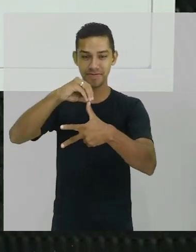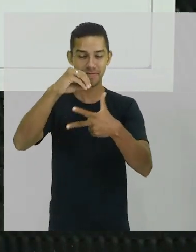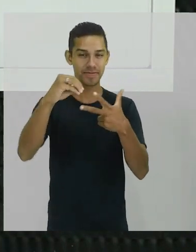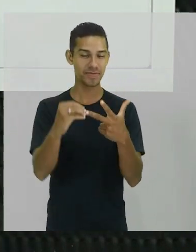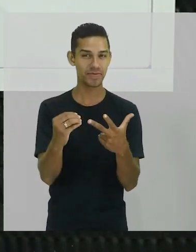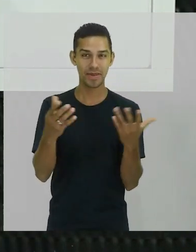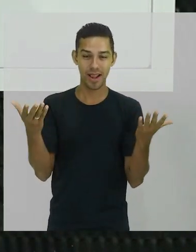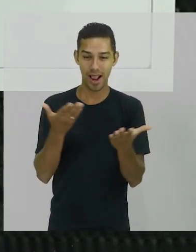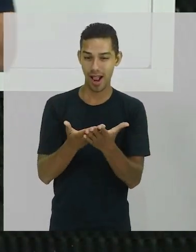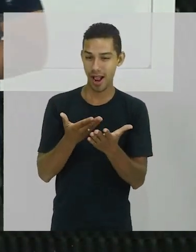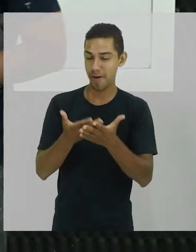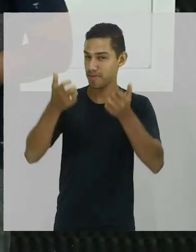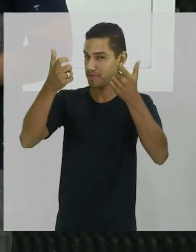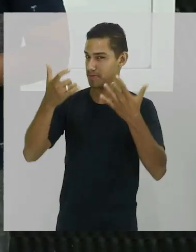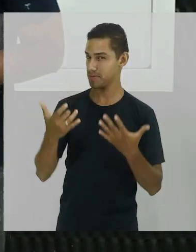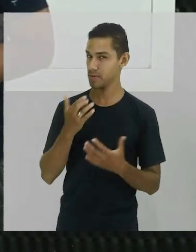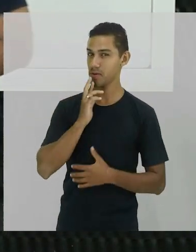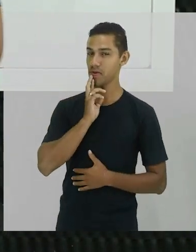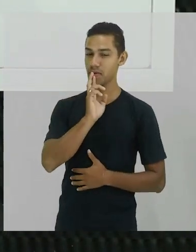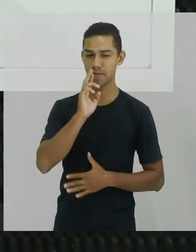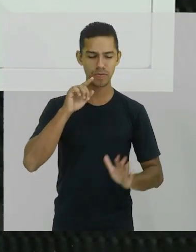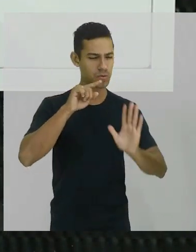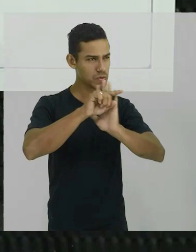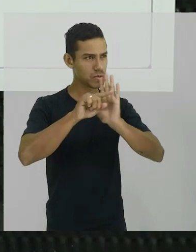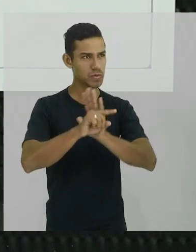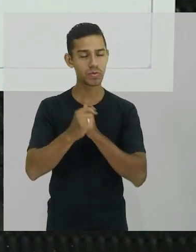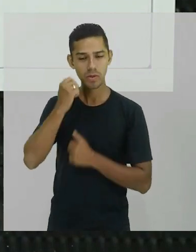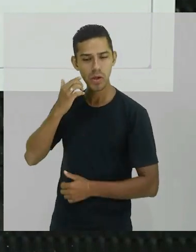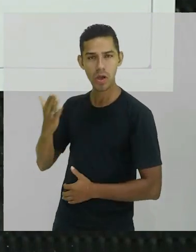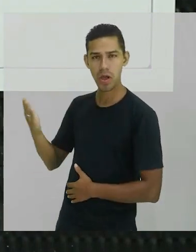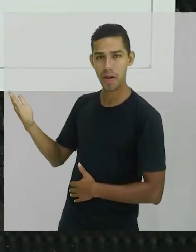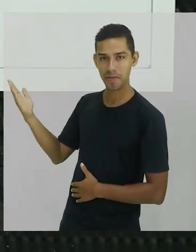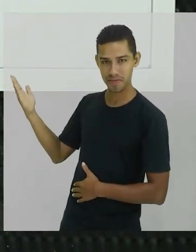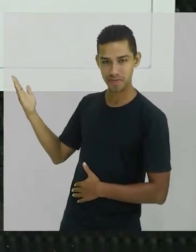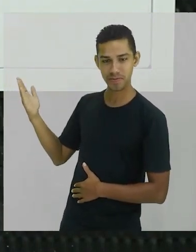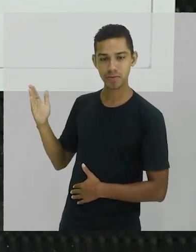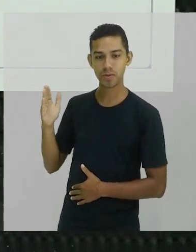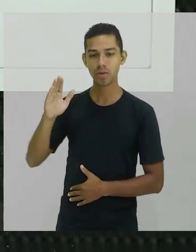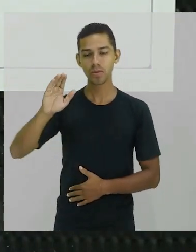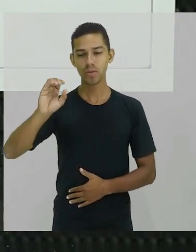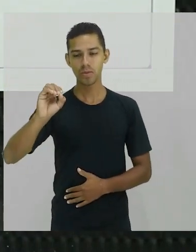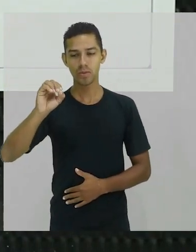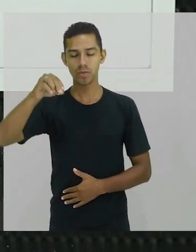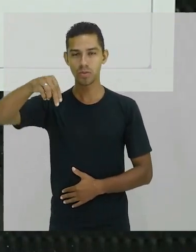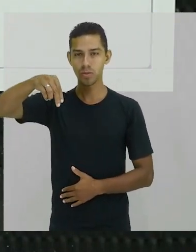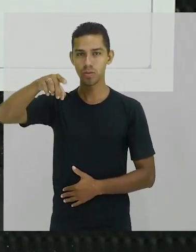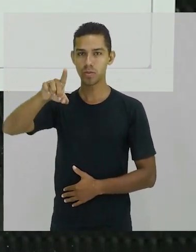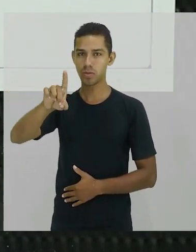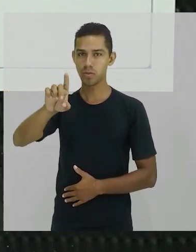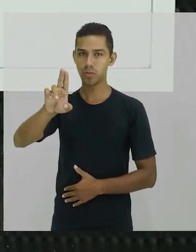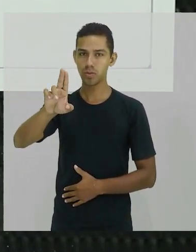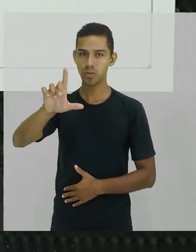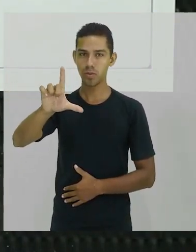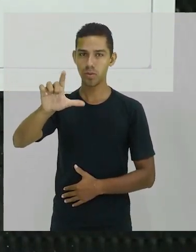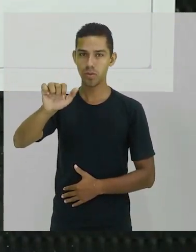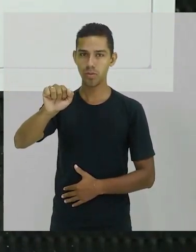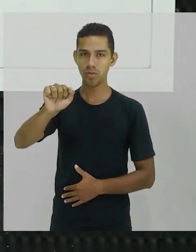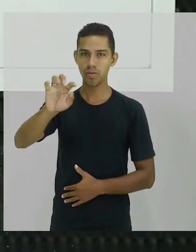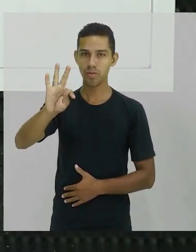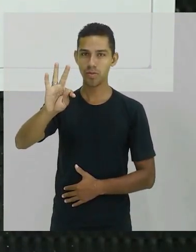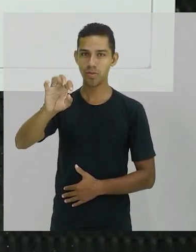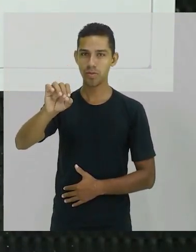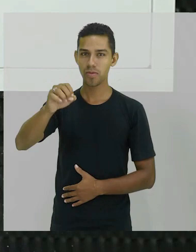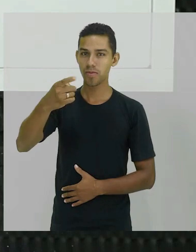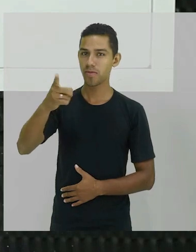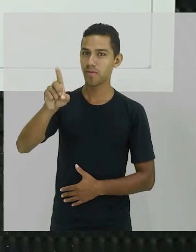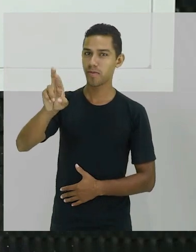nós vamos responder, né, e comentar as questões de ondulatório, certo? Então, ele de sempre,